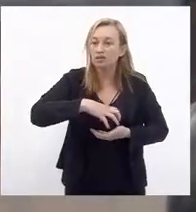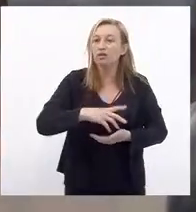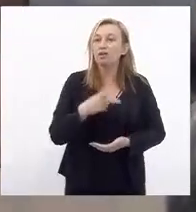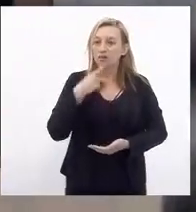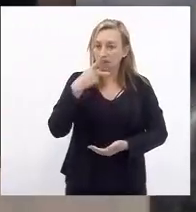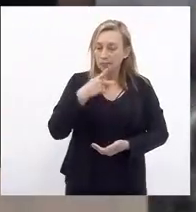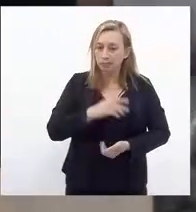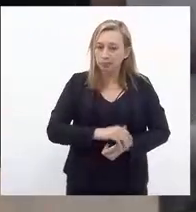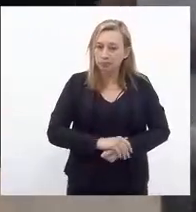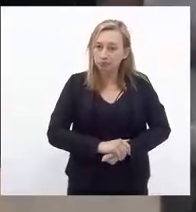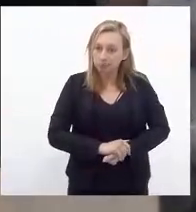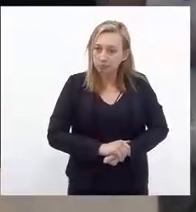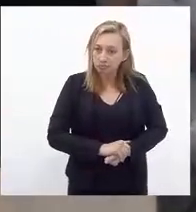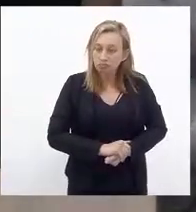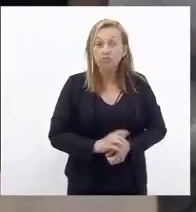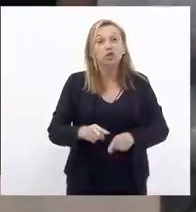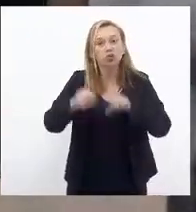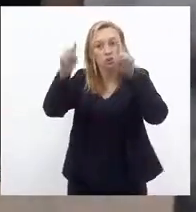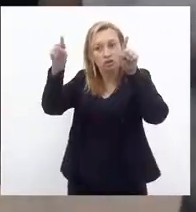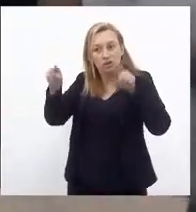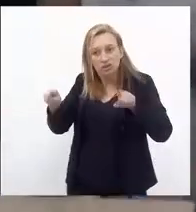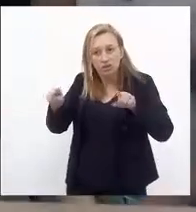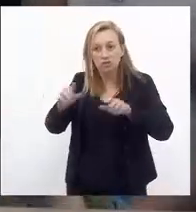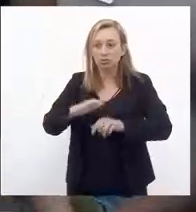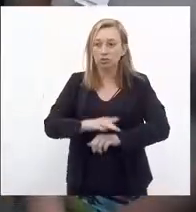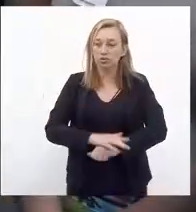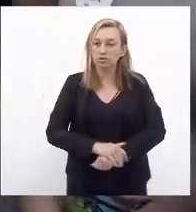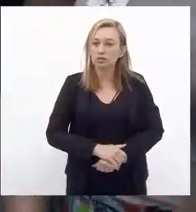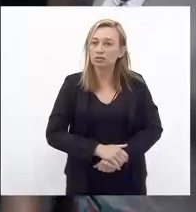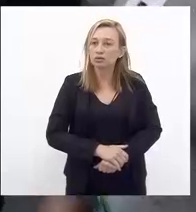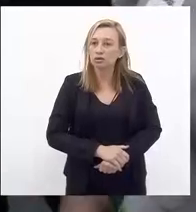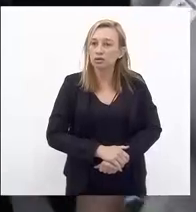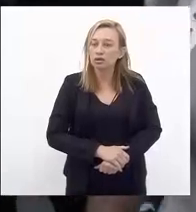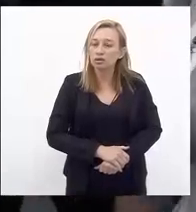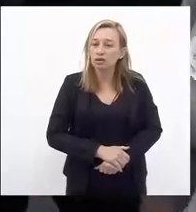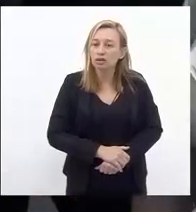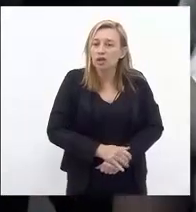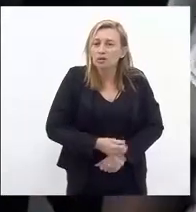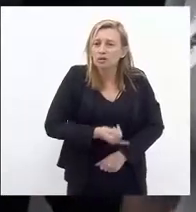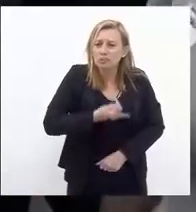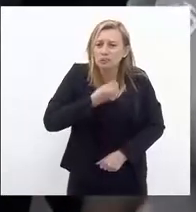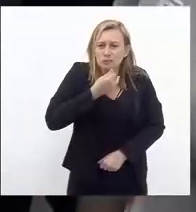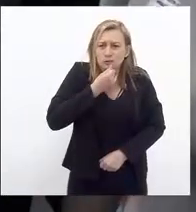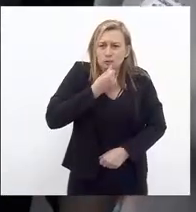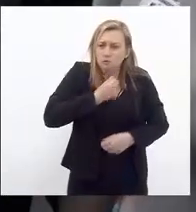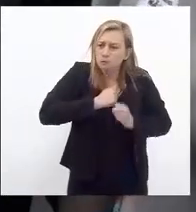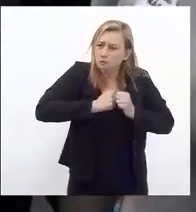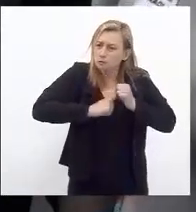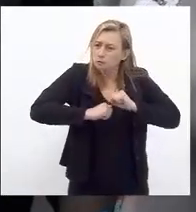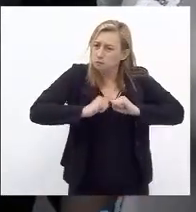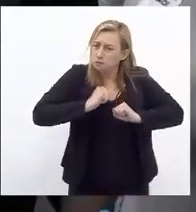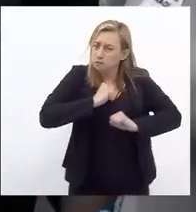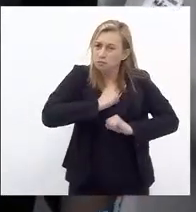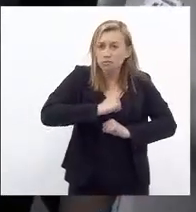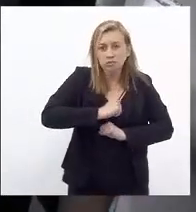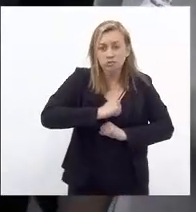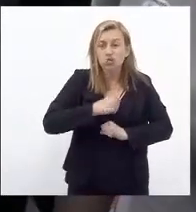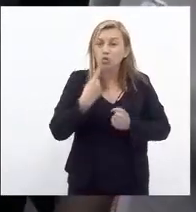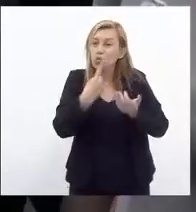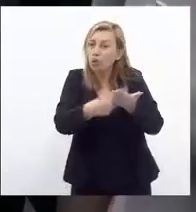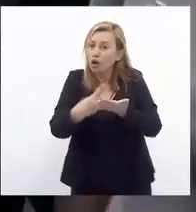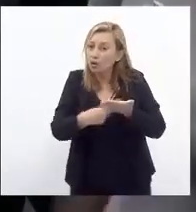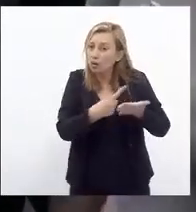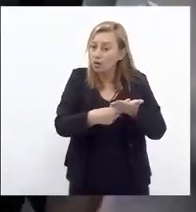ponderação e os servidores estão angustiados usa o